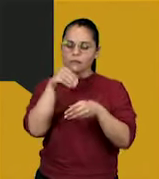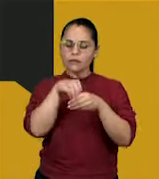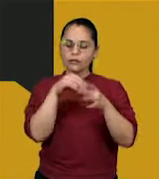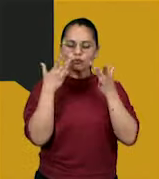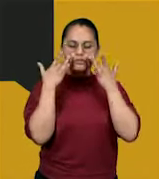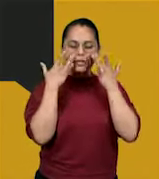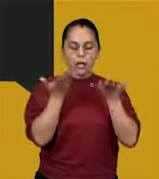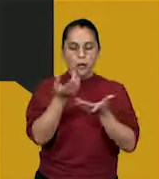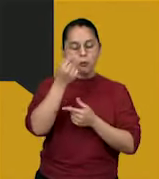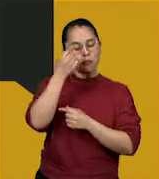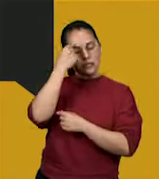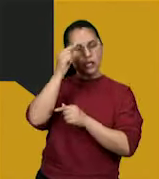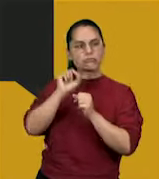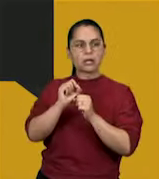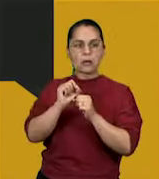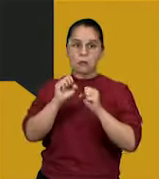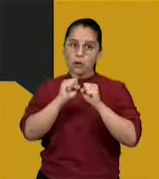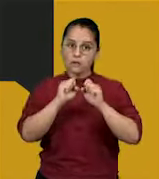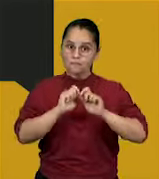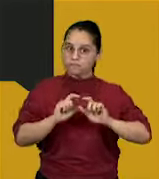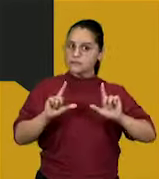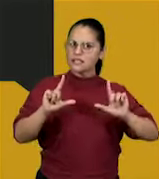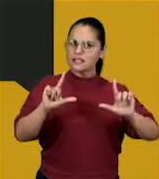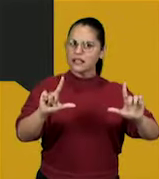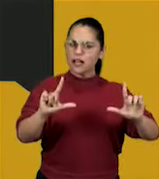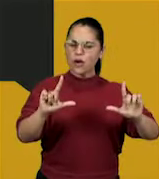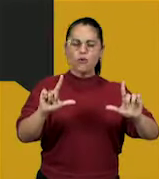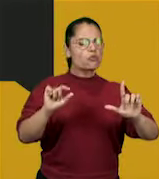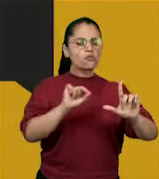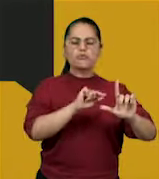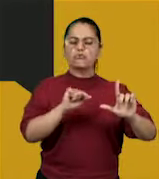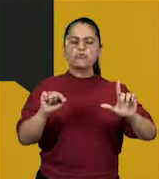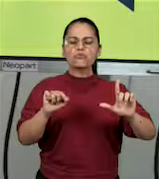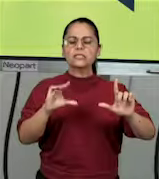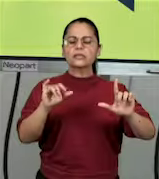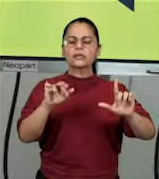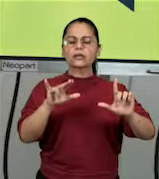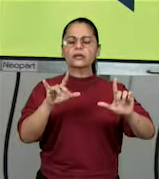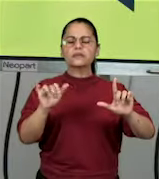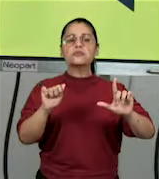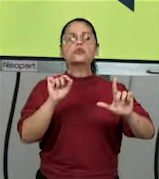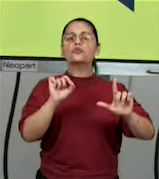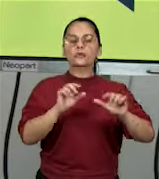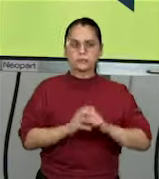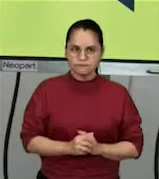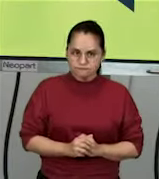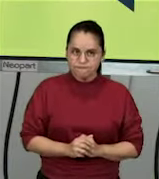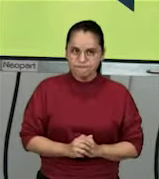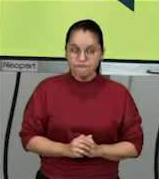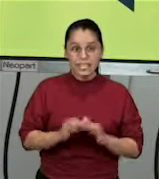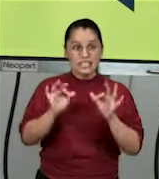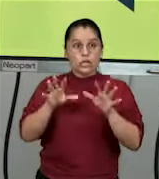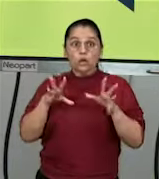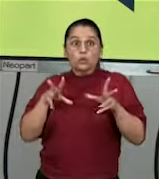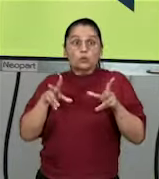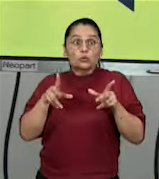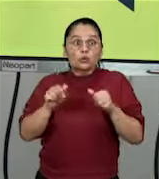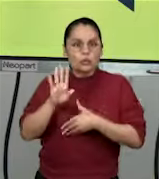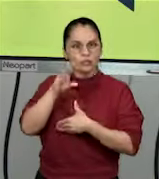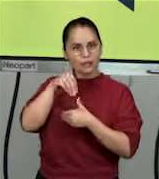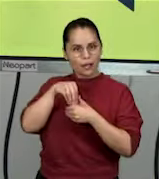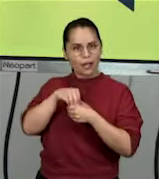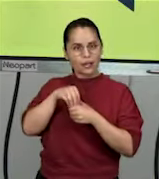pode falar em cenário ou cenografia. O que seria o cenário ou cenografia? Exatamente tudo que compõe